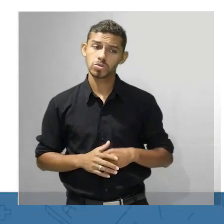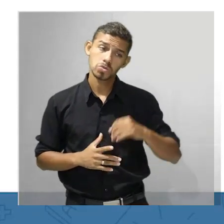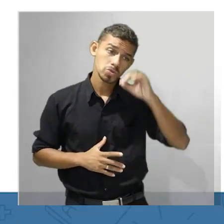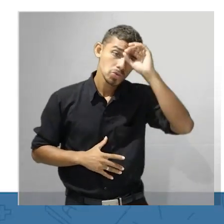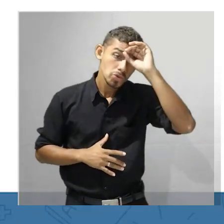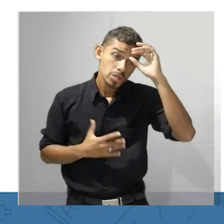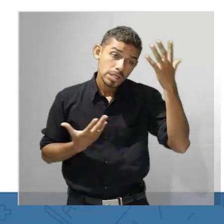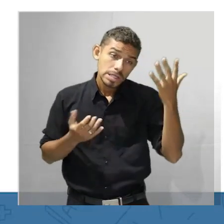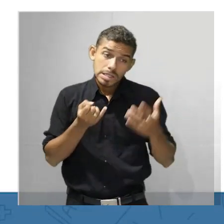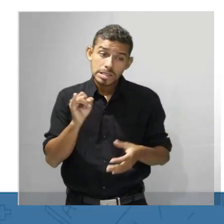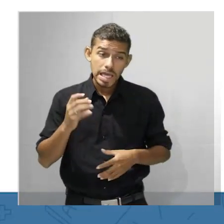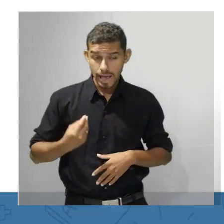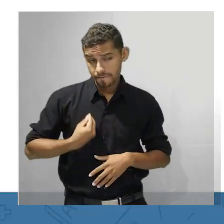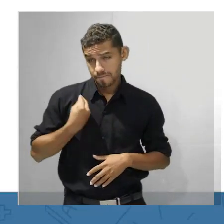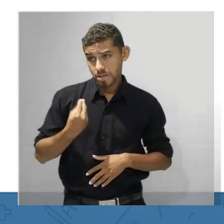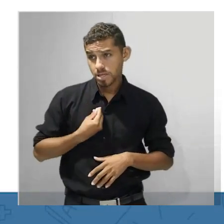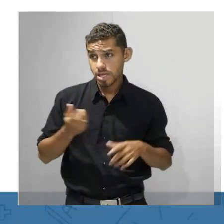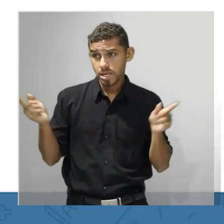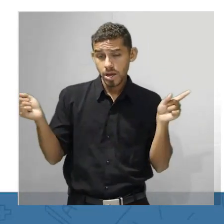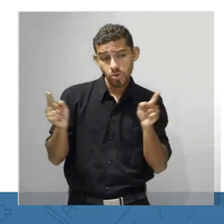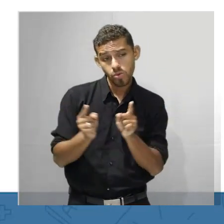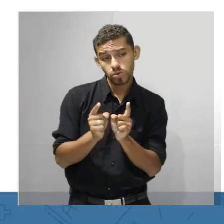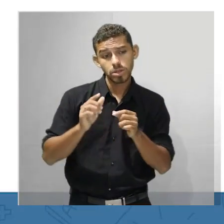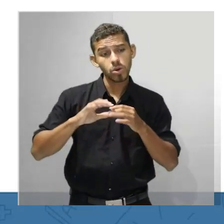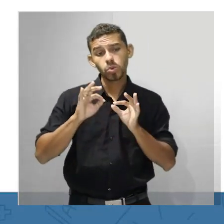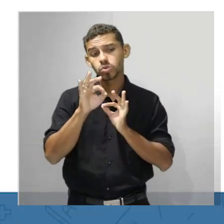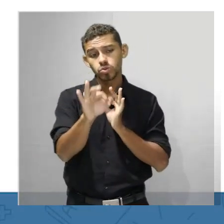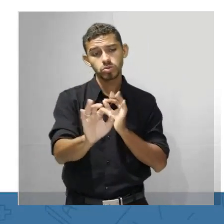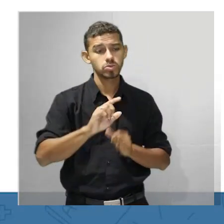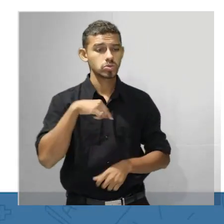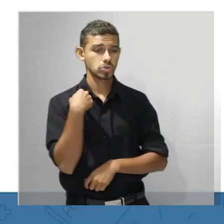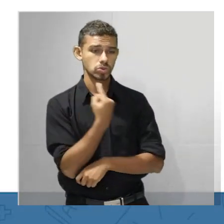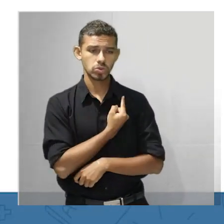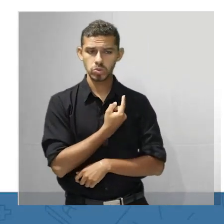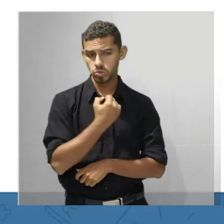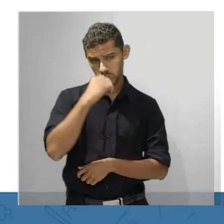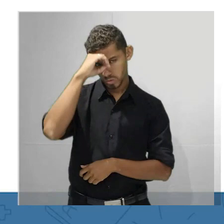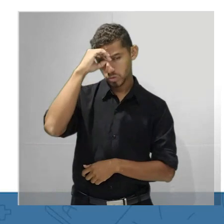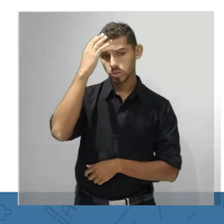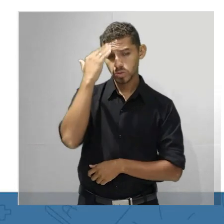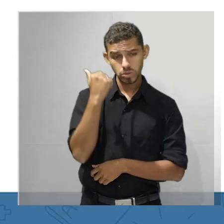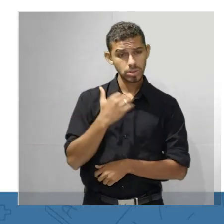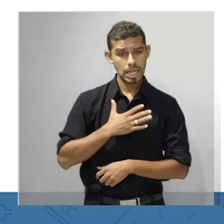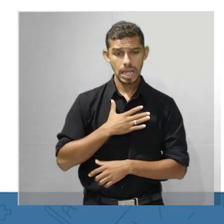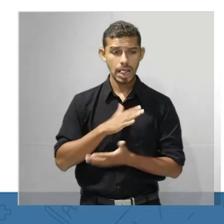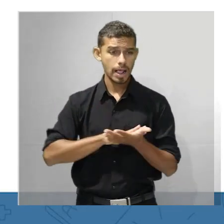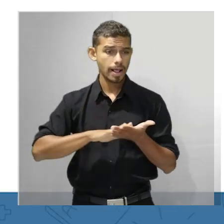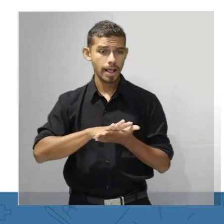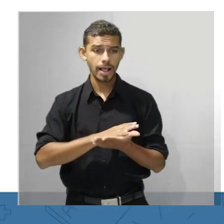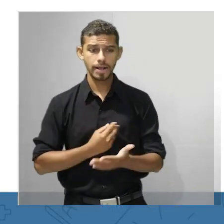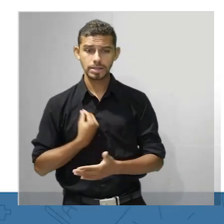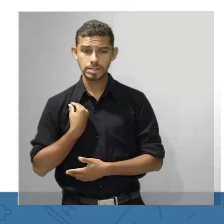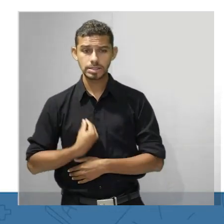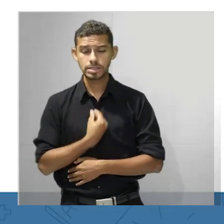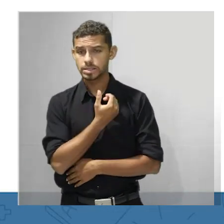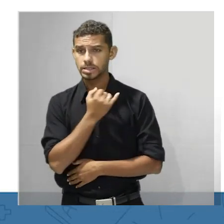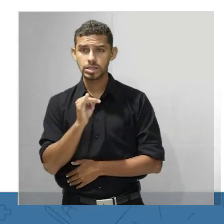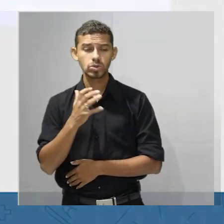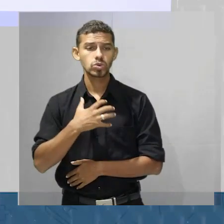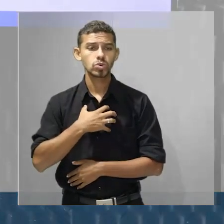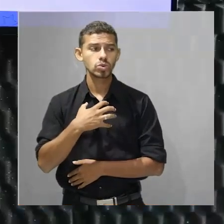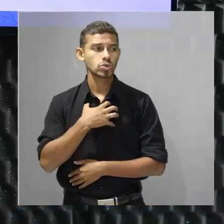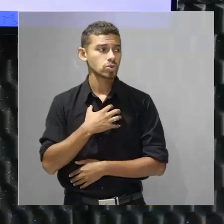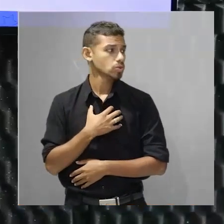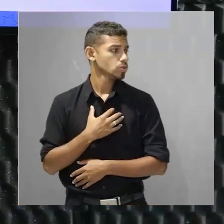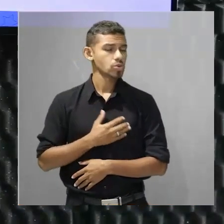vida é curta ou longa demais para nós mas sei que nada do que vivemos sem sentido se não tocarmos no